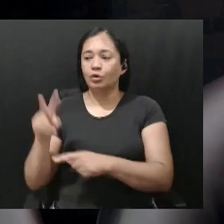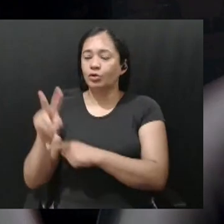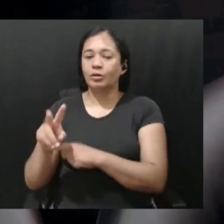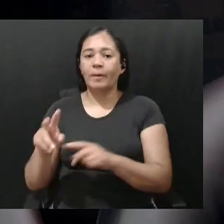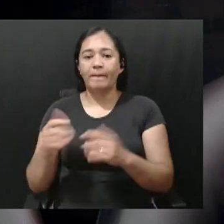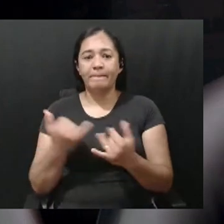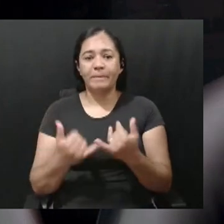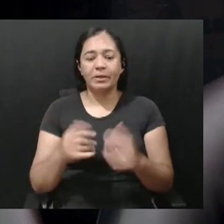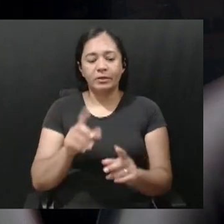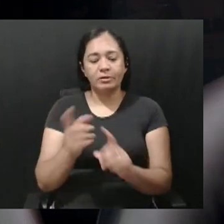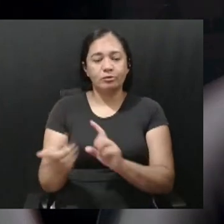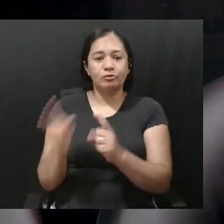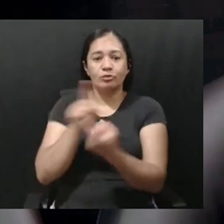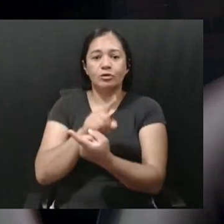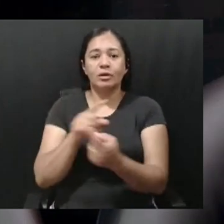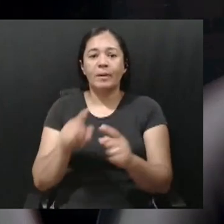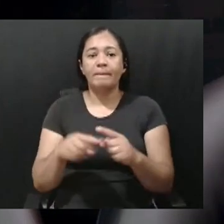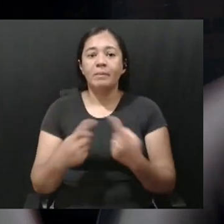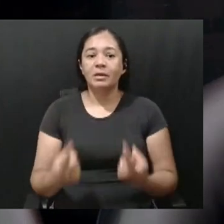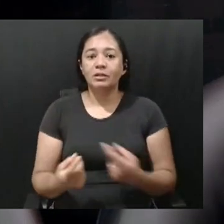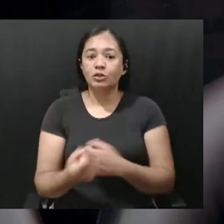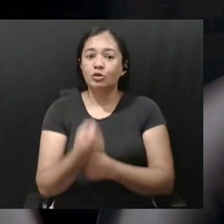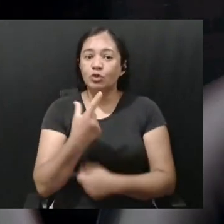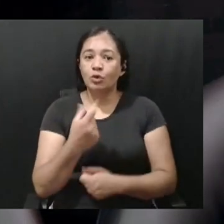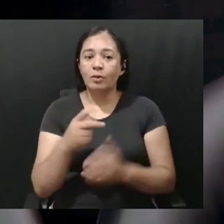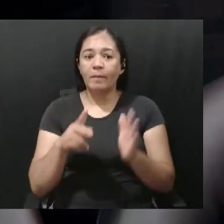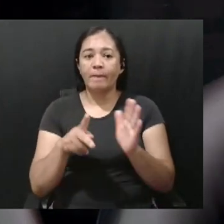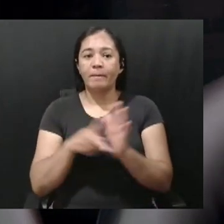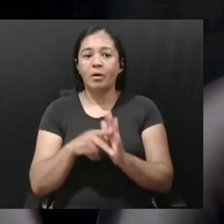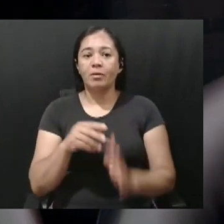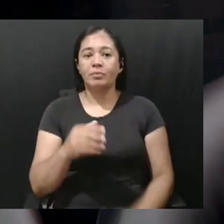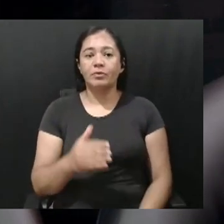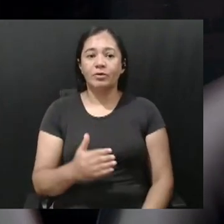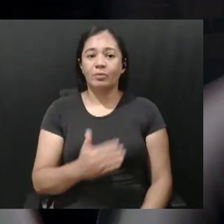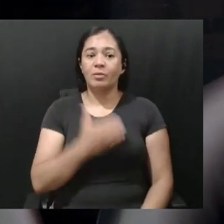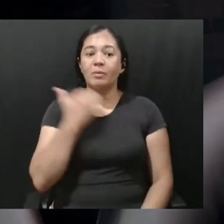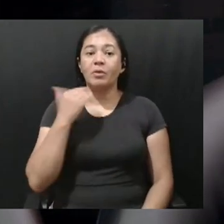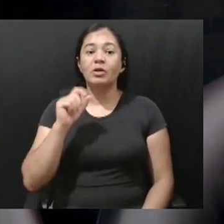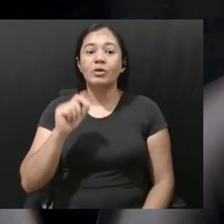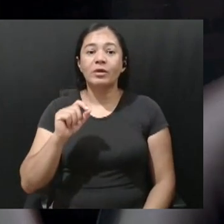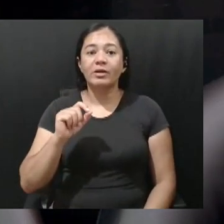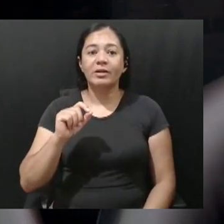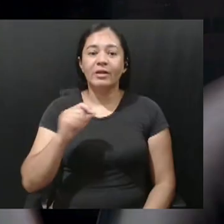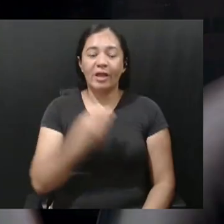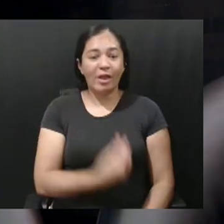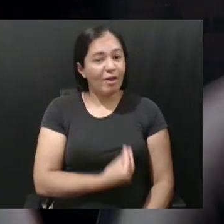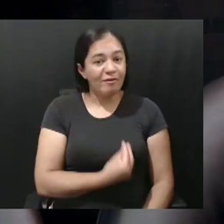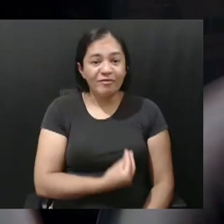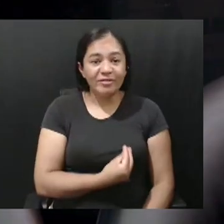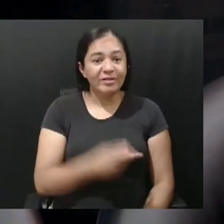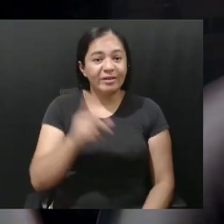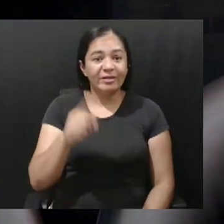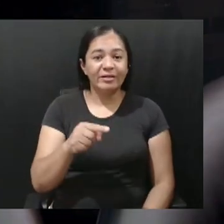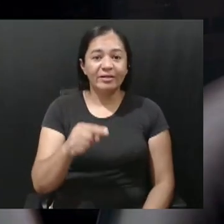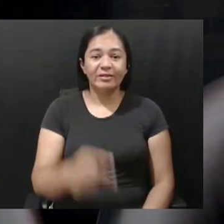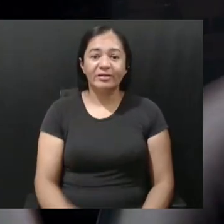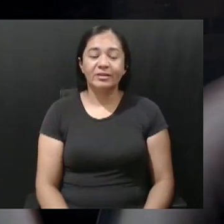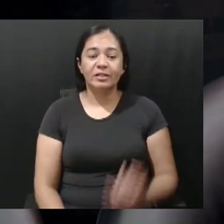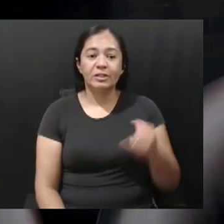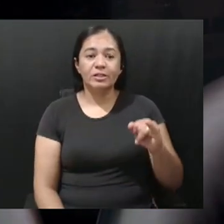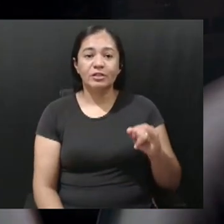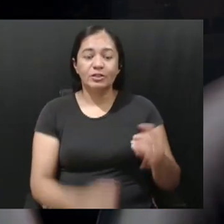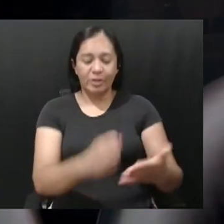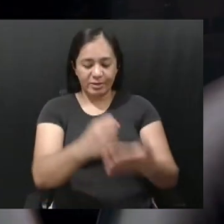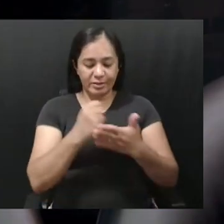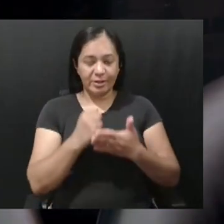antídoto para morte é a vida, né? O antídoto para morte é a vida. Então assim, se a gente traz vida, festa de Natal é